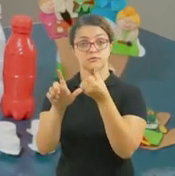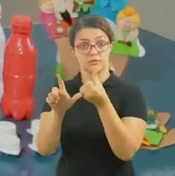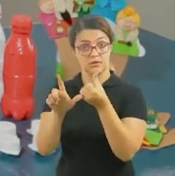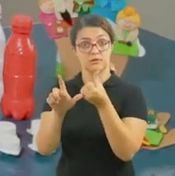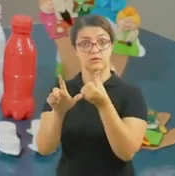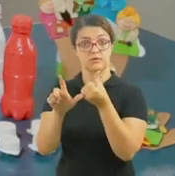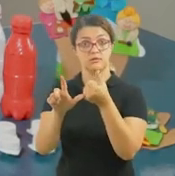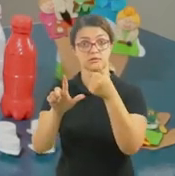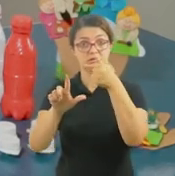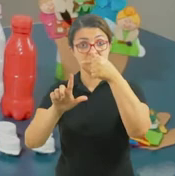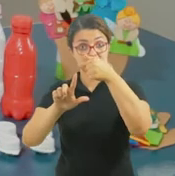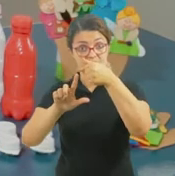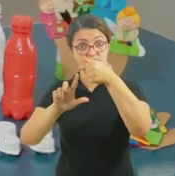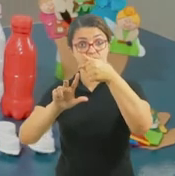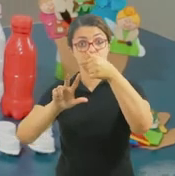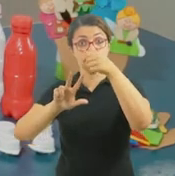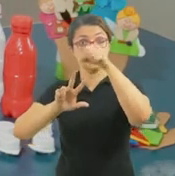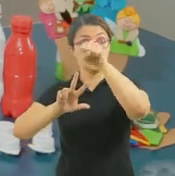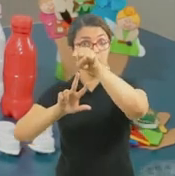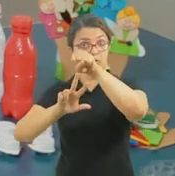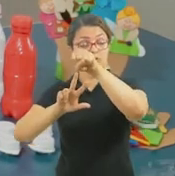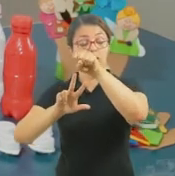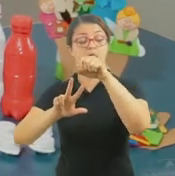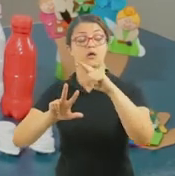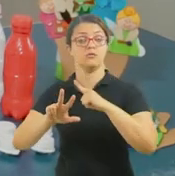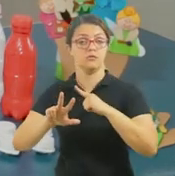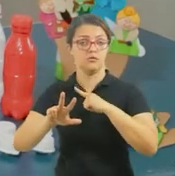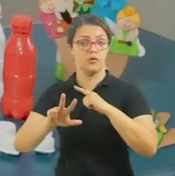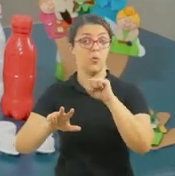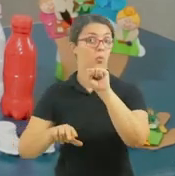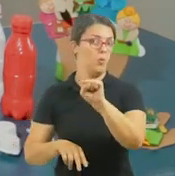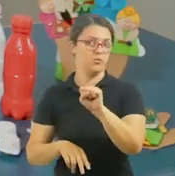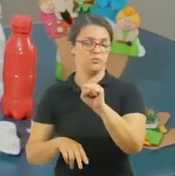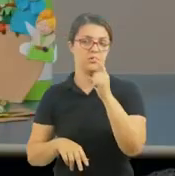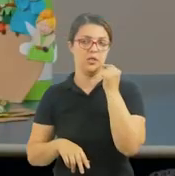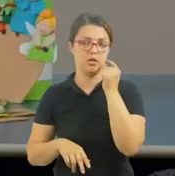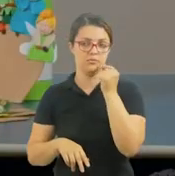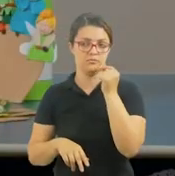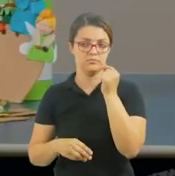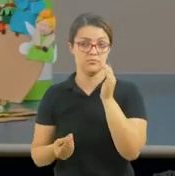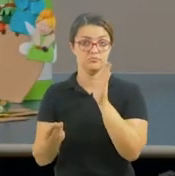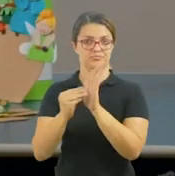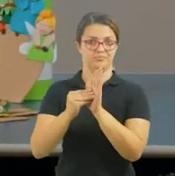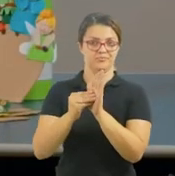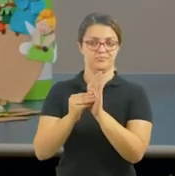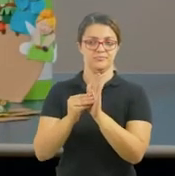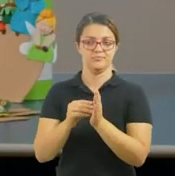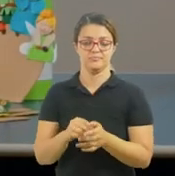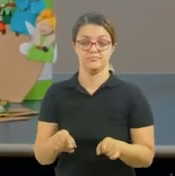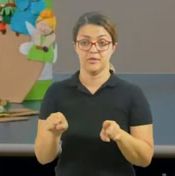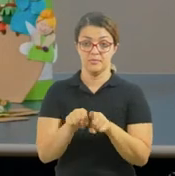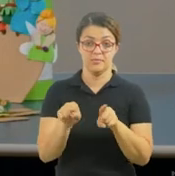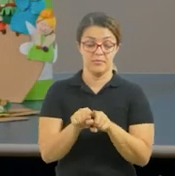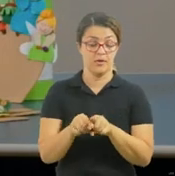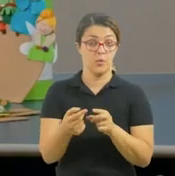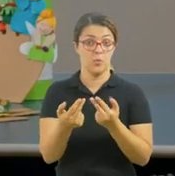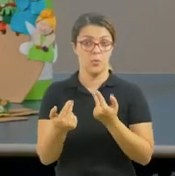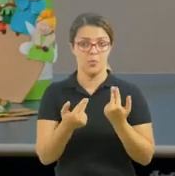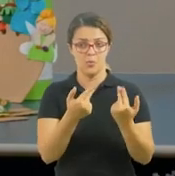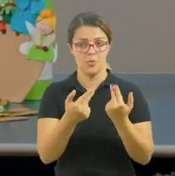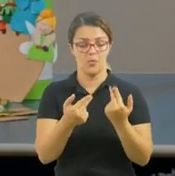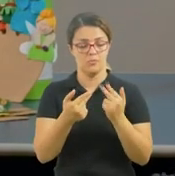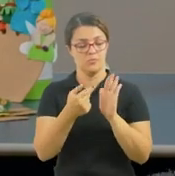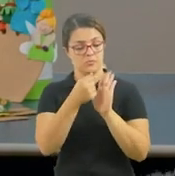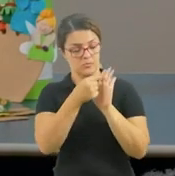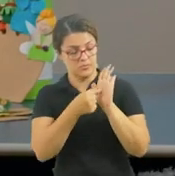8. Então, eu tenho 8 lápis. Aí você vai colocar o número 8 aqui. Do lado, a mesma coisa.